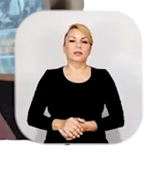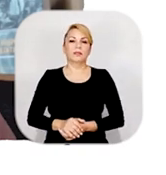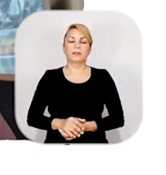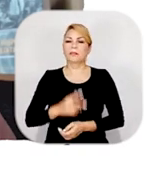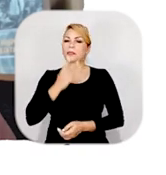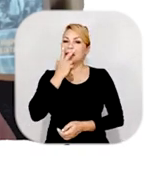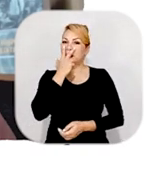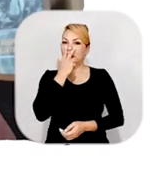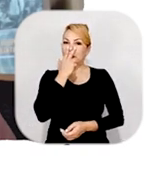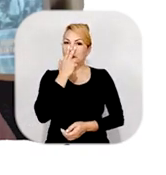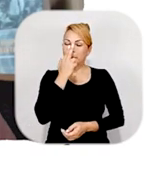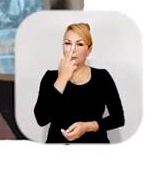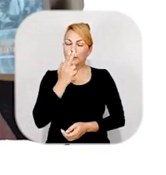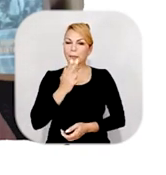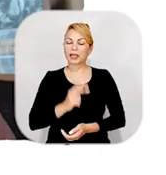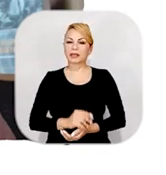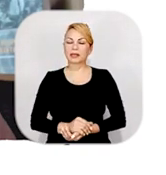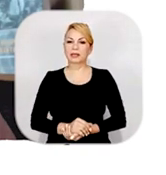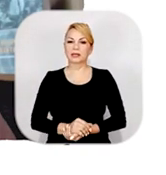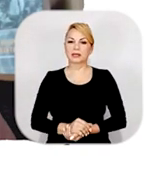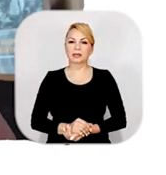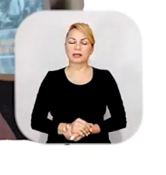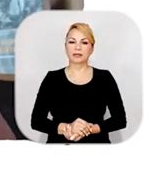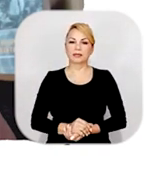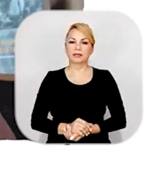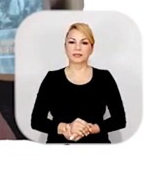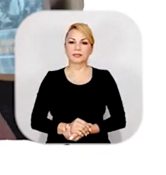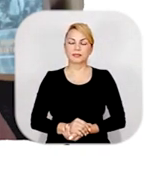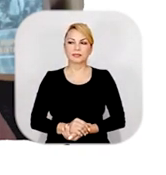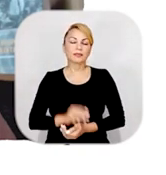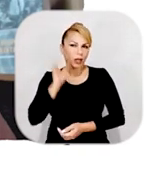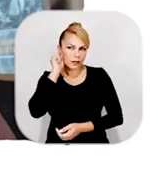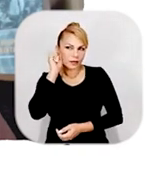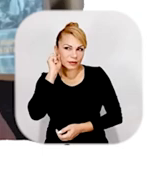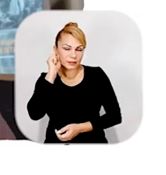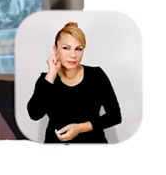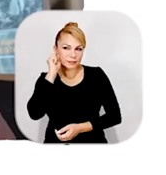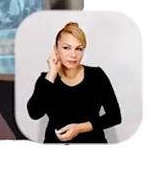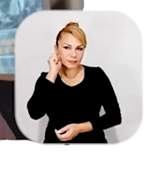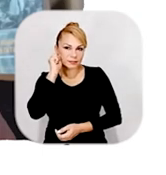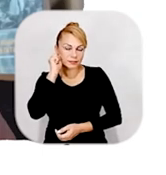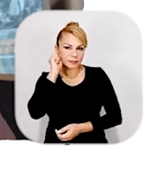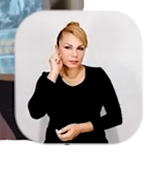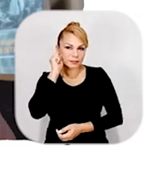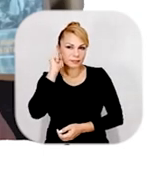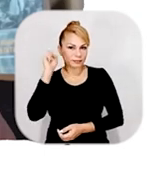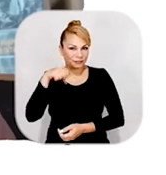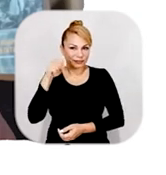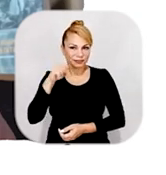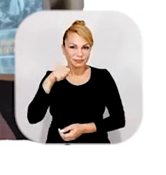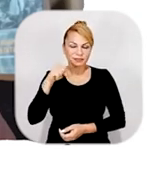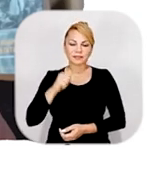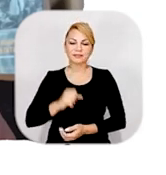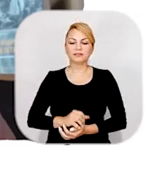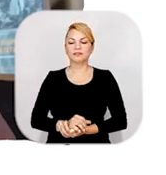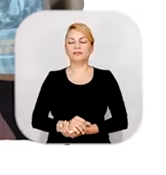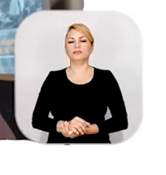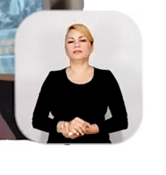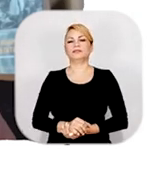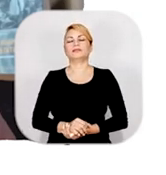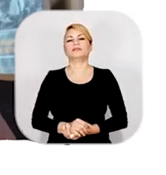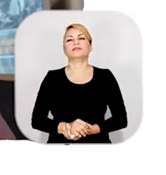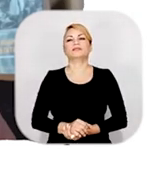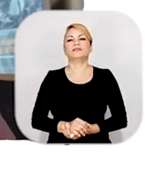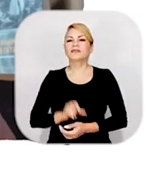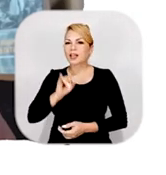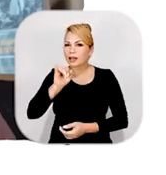Parece que... Não, está bem, está bem. Está ouvindo? Sim. Está ok. Ah, só. Minha imagem